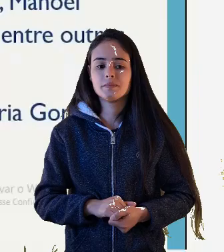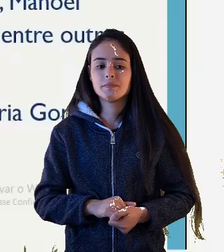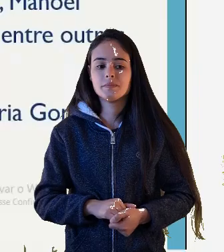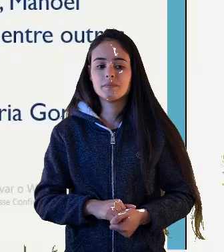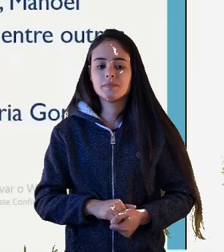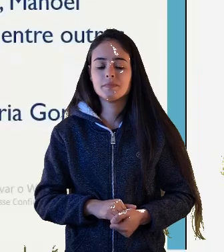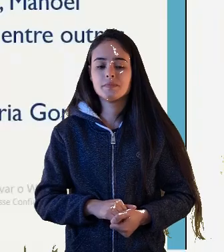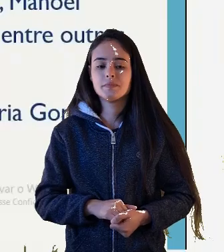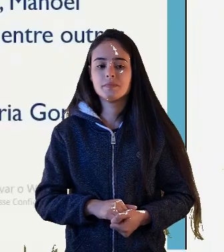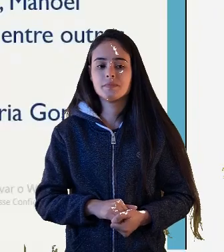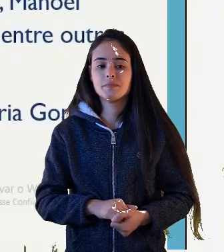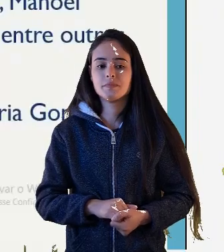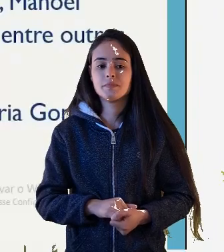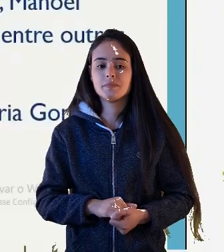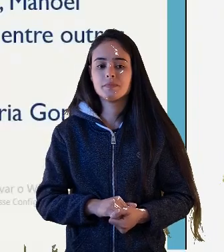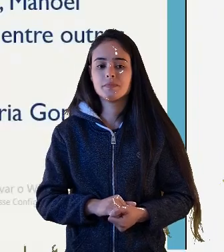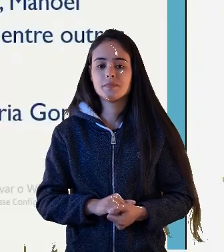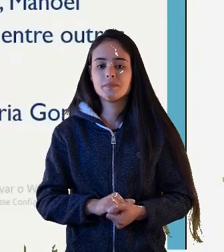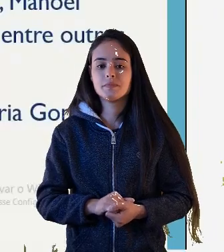pela Ana Maria Gonçalves,